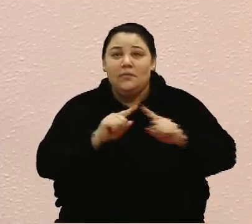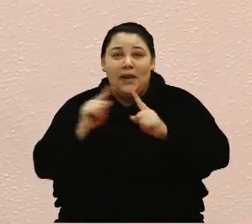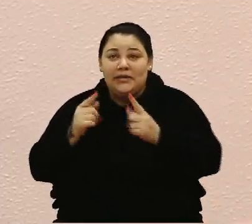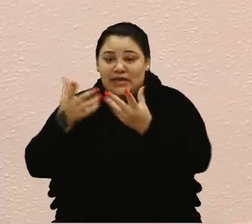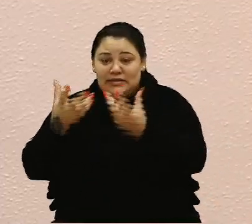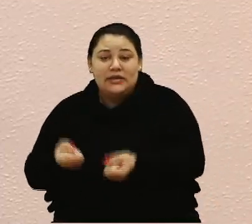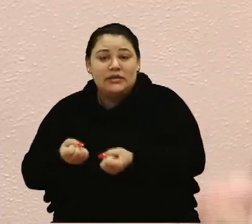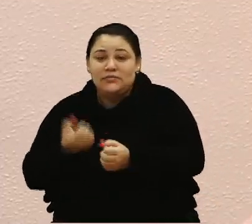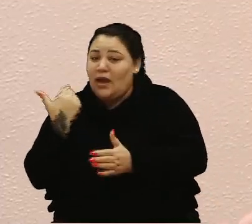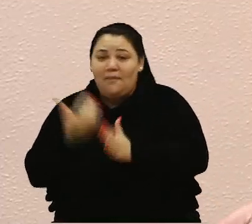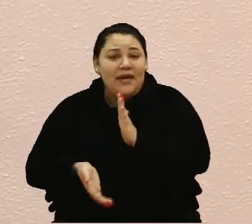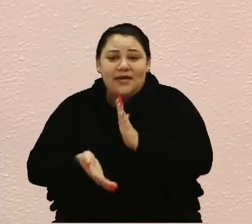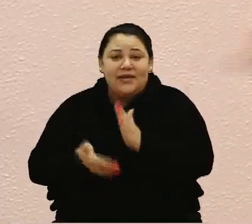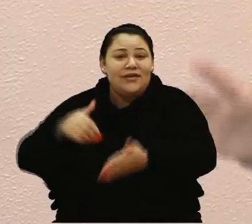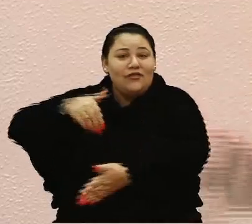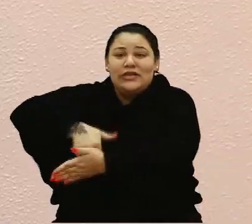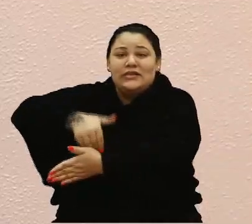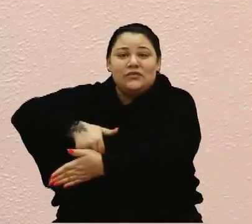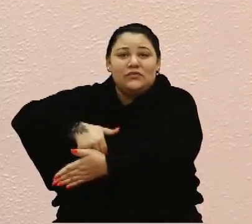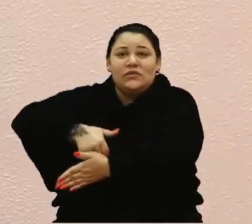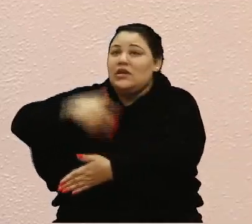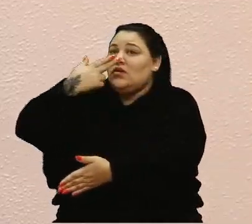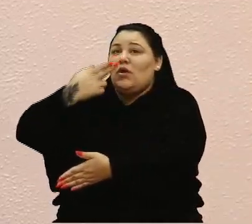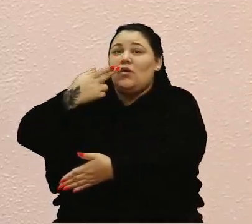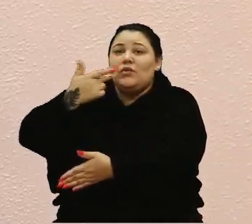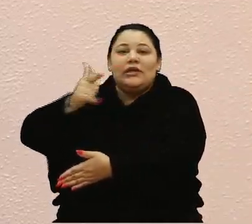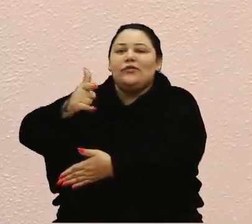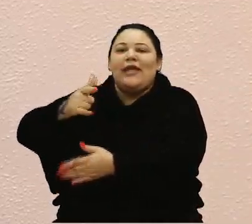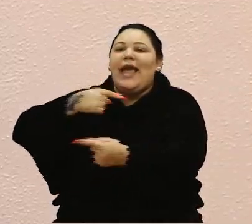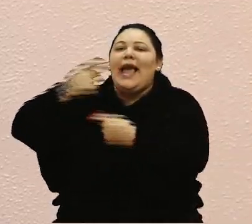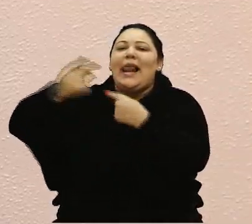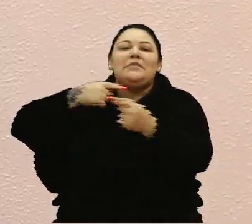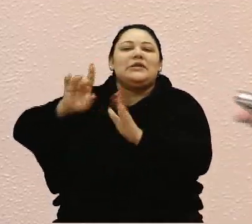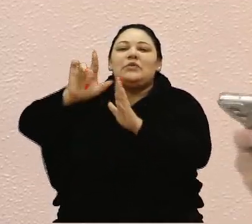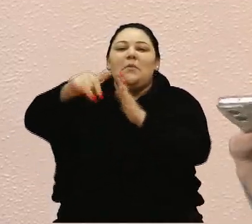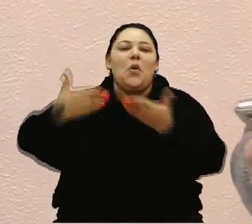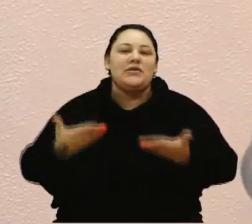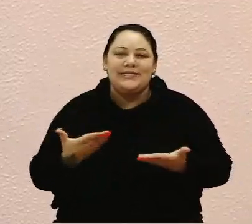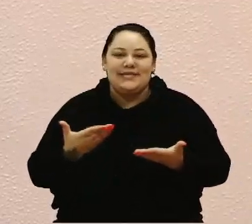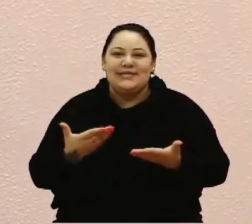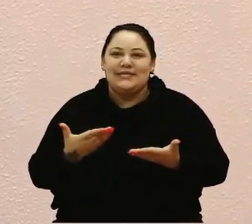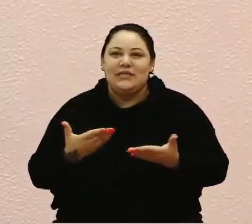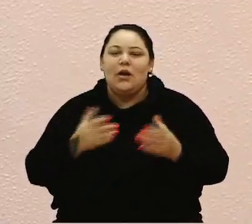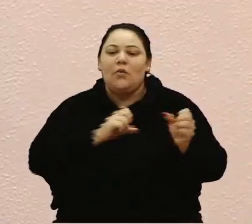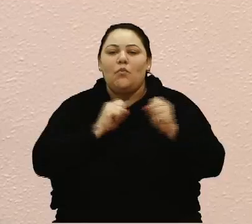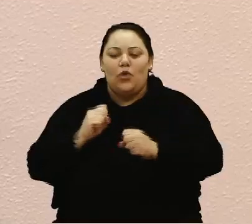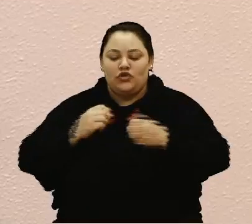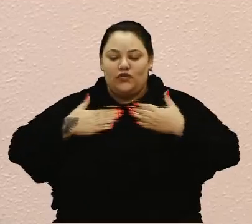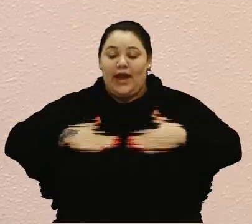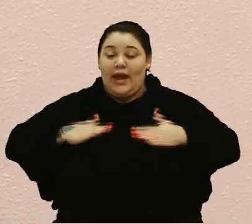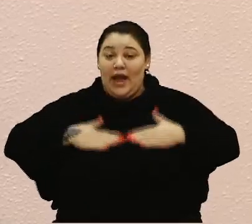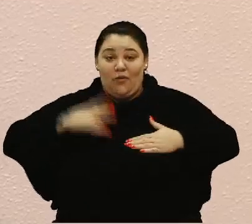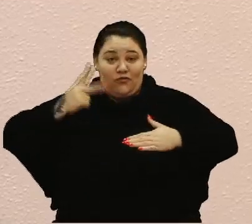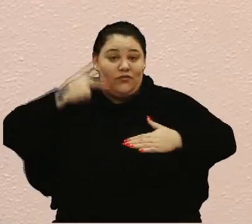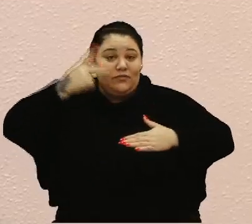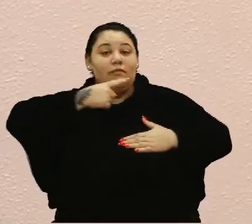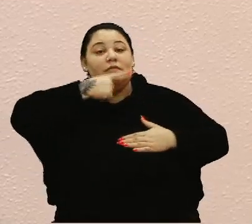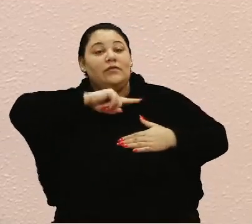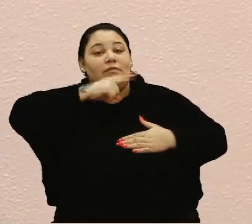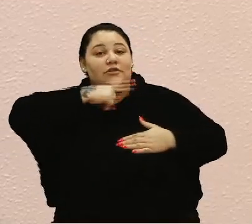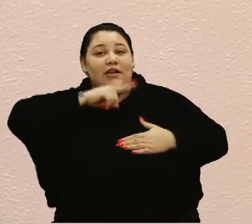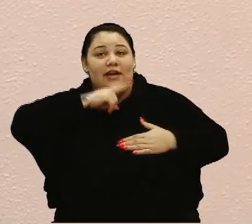aceitamos a derrota eleitoral, como sempre fizemos, e não vai ter galho em relação a isso. Pode ficar tranquilo, vereador Caleb, e traga